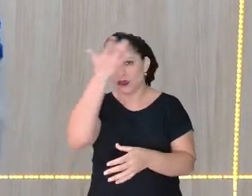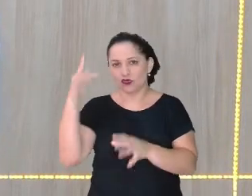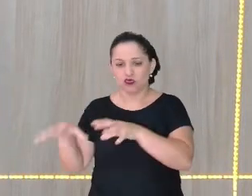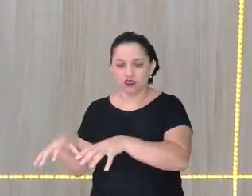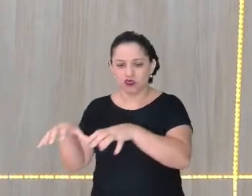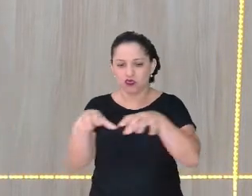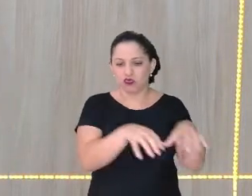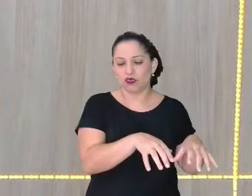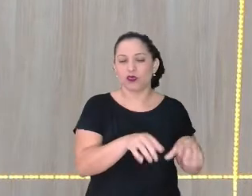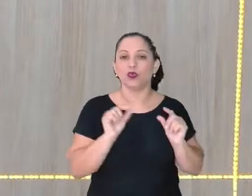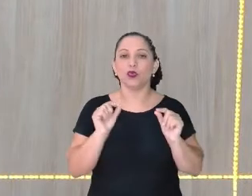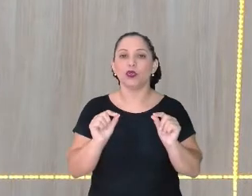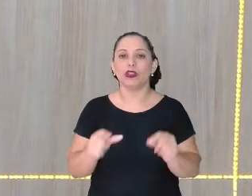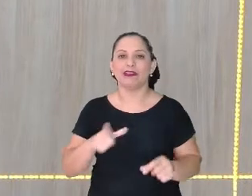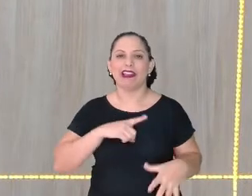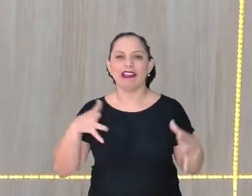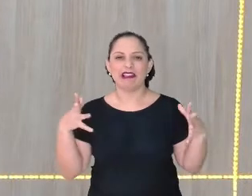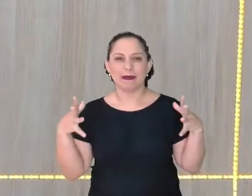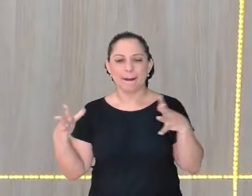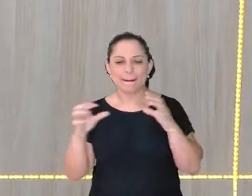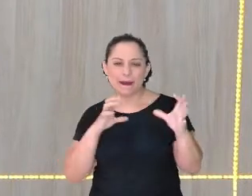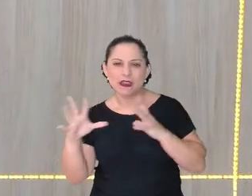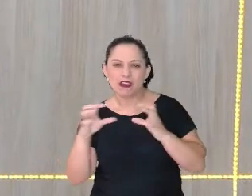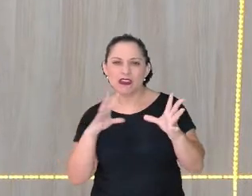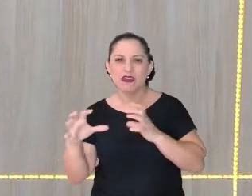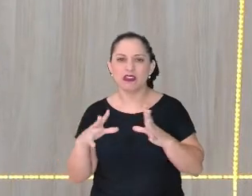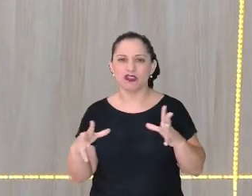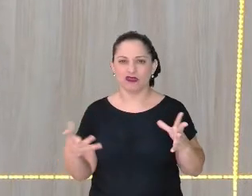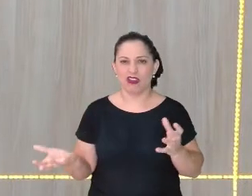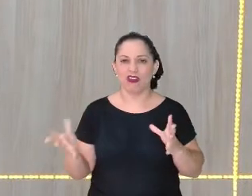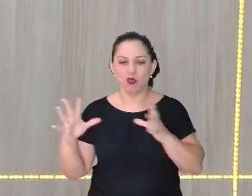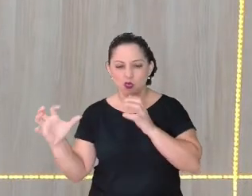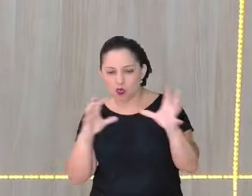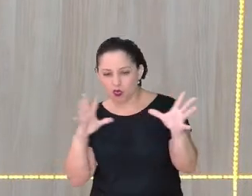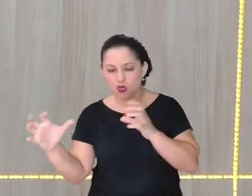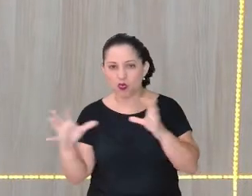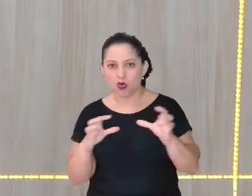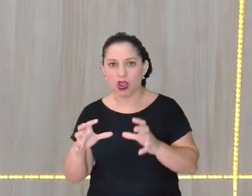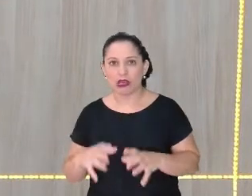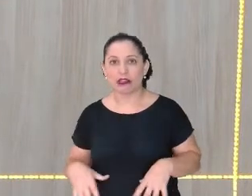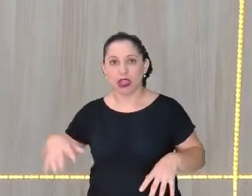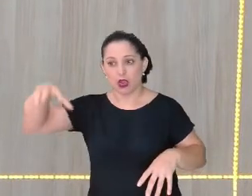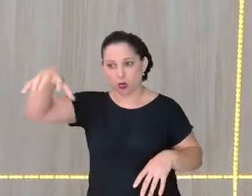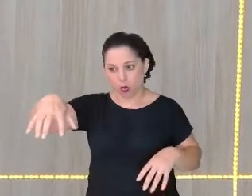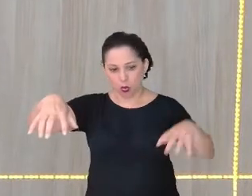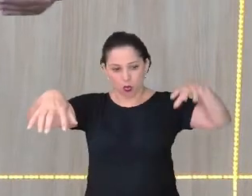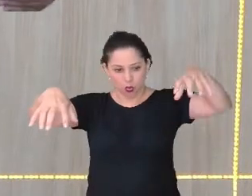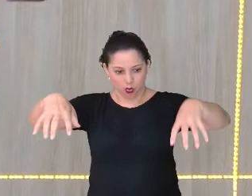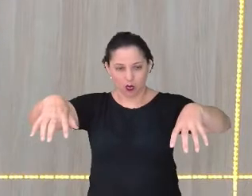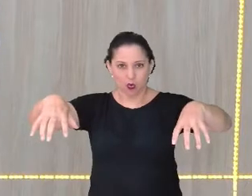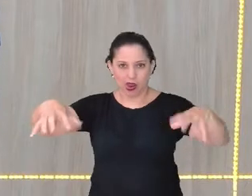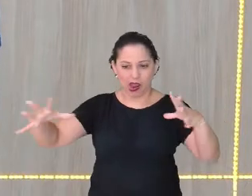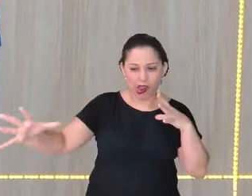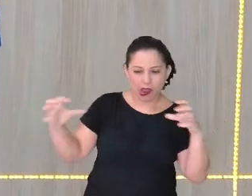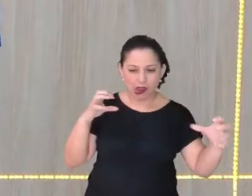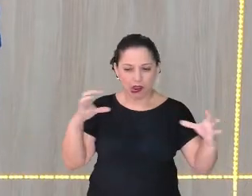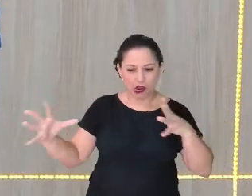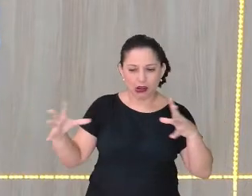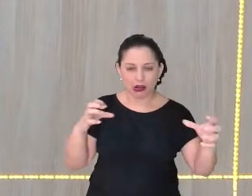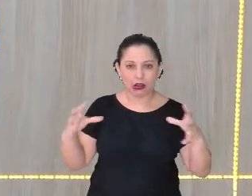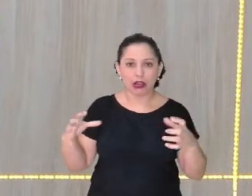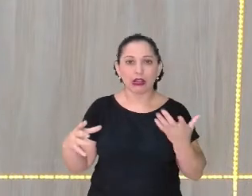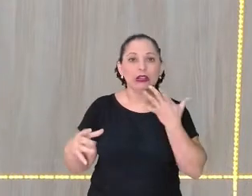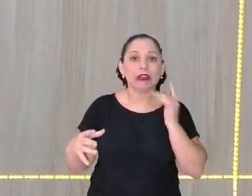vezes haviam brigas, guerras entre tribos, entre aldeias. E aí os perdedores acabavam se